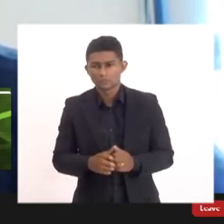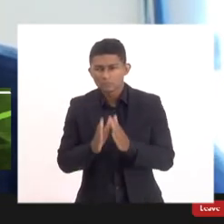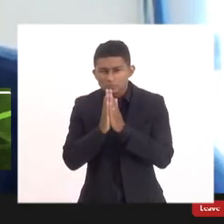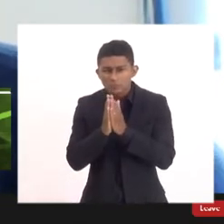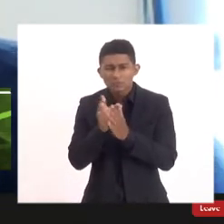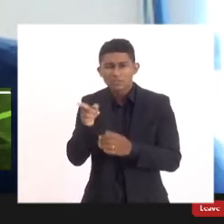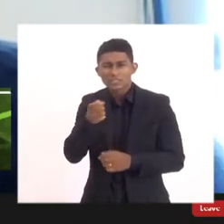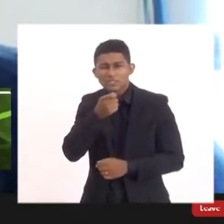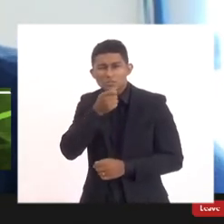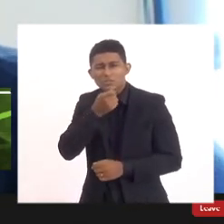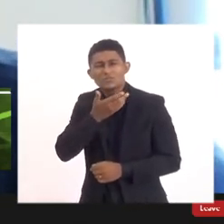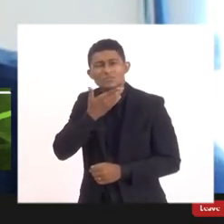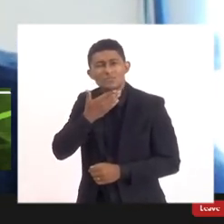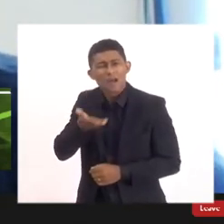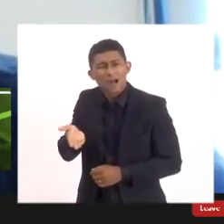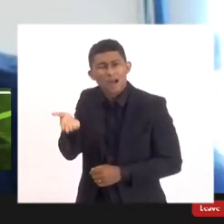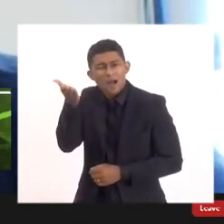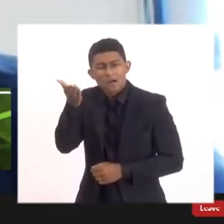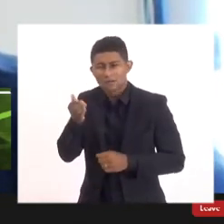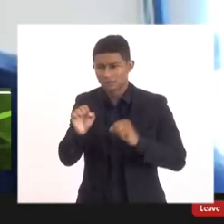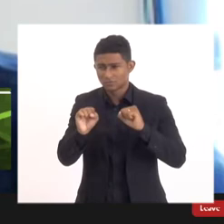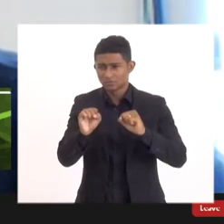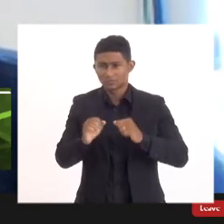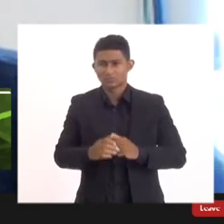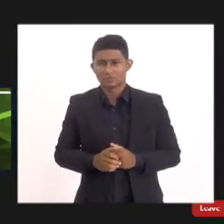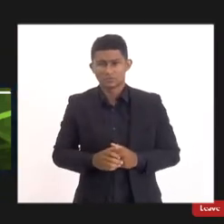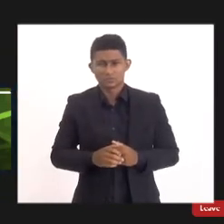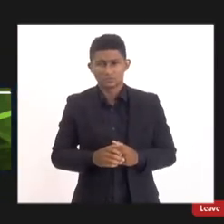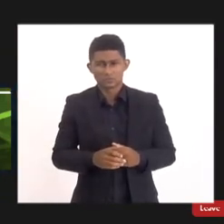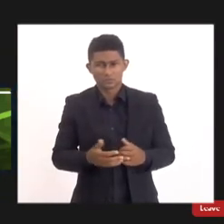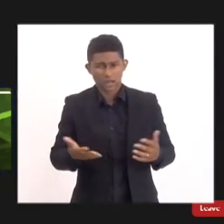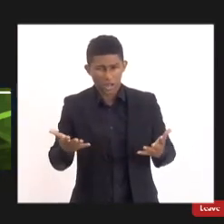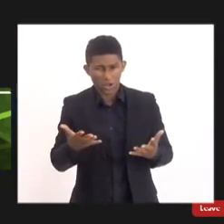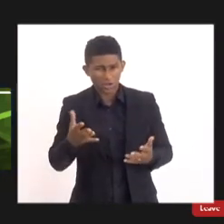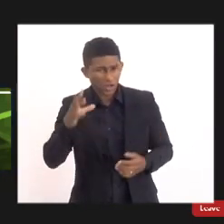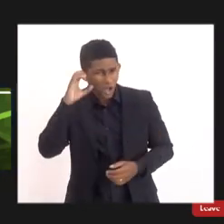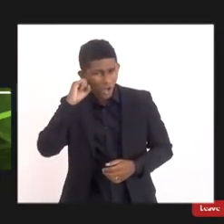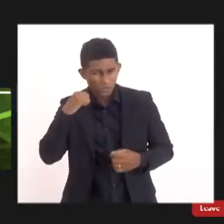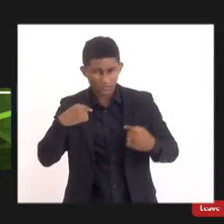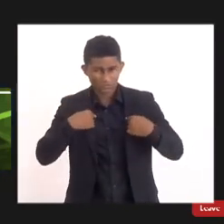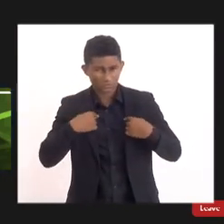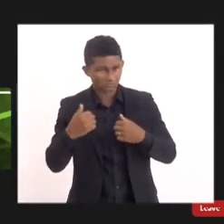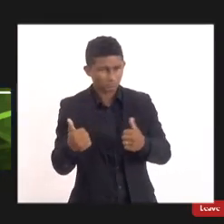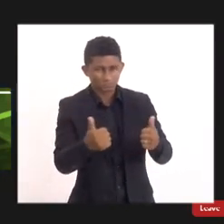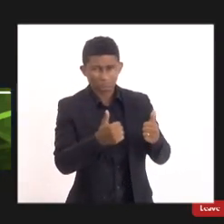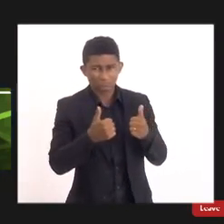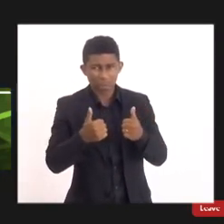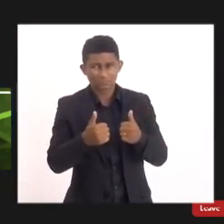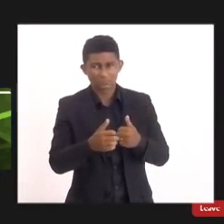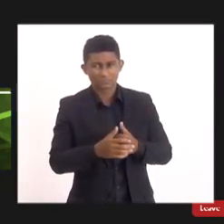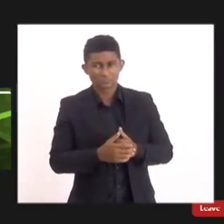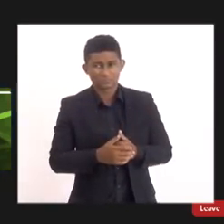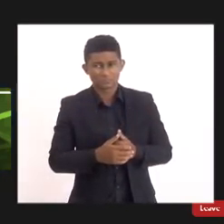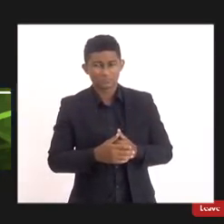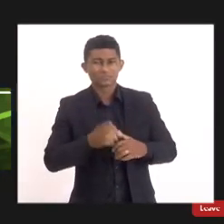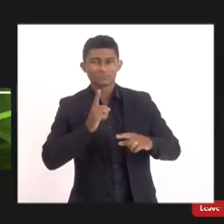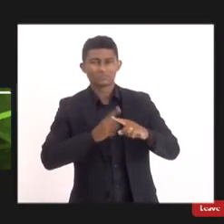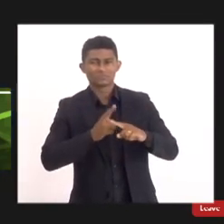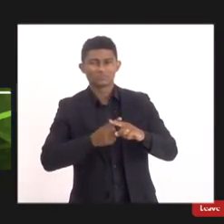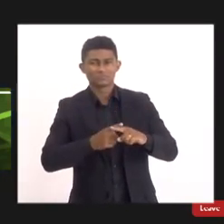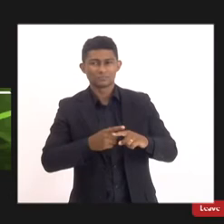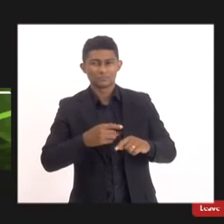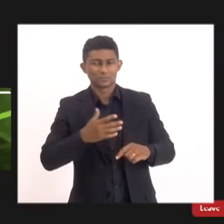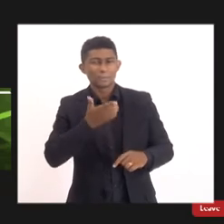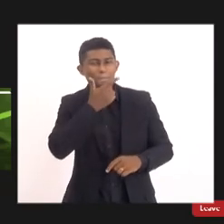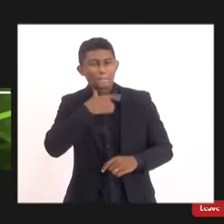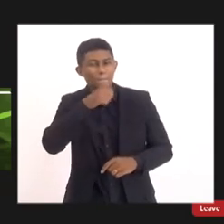está um pouco mais baixo do que a média aí. Está dando para ouvir melhor? É porque acabei de retornar de uma unidade escolar, eu estou na casa dos meus